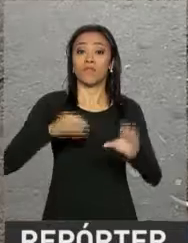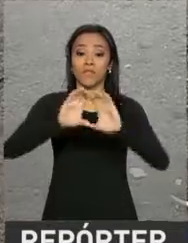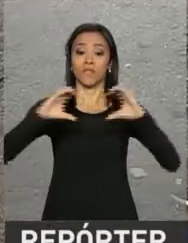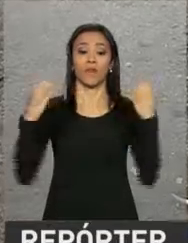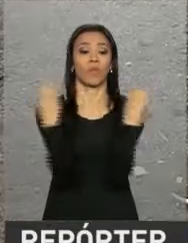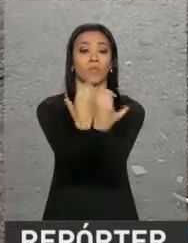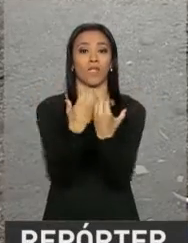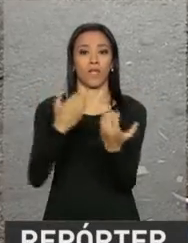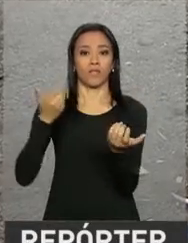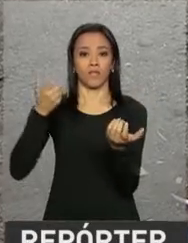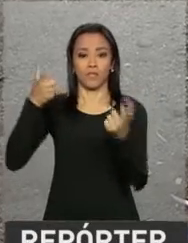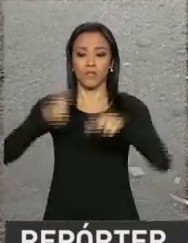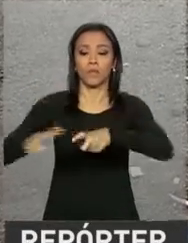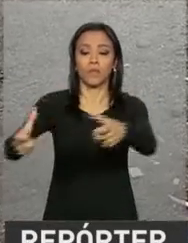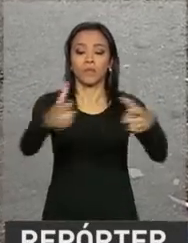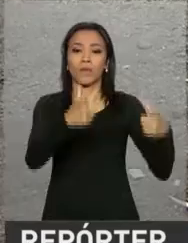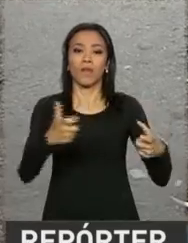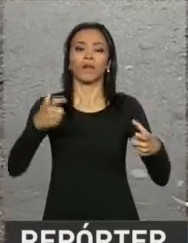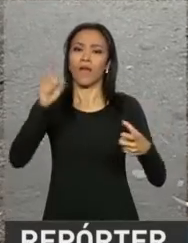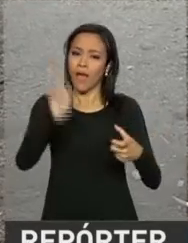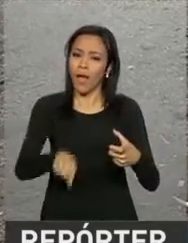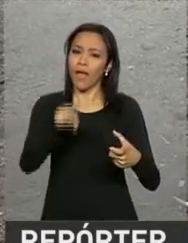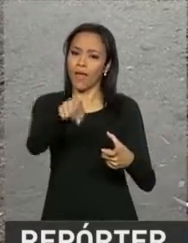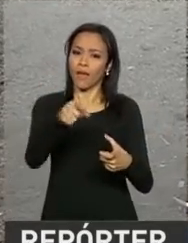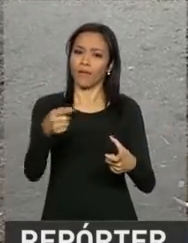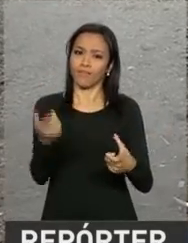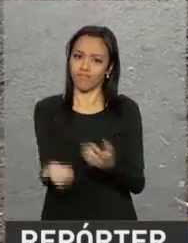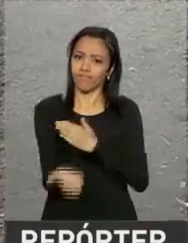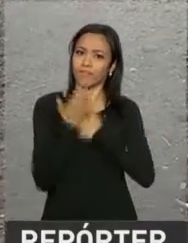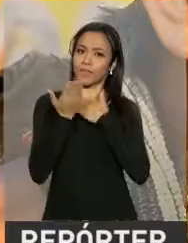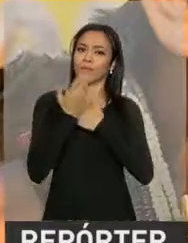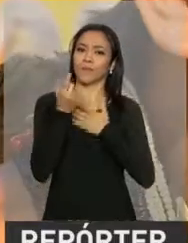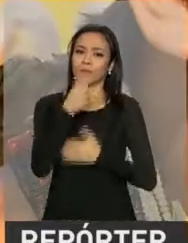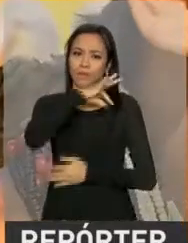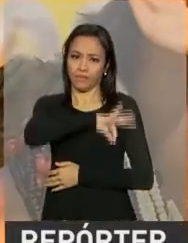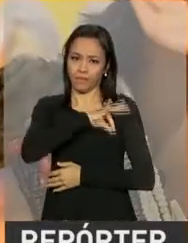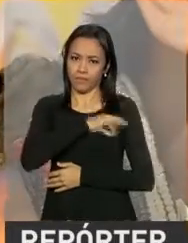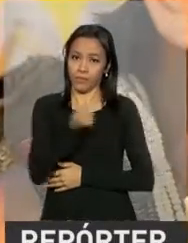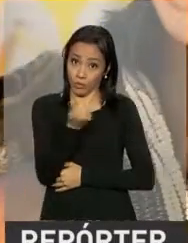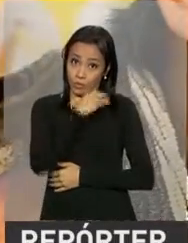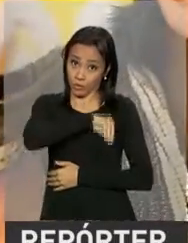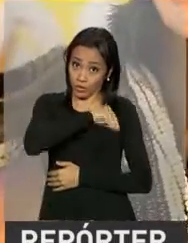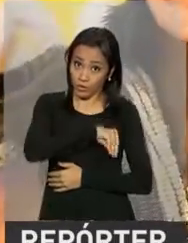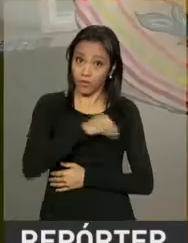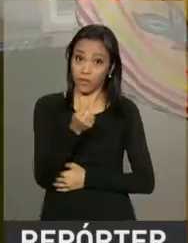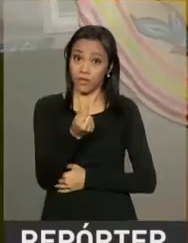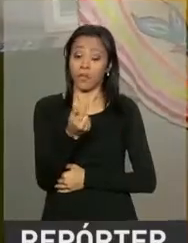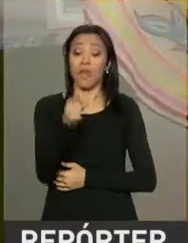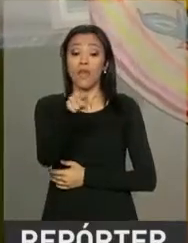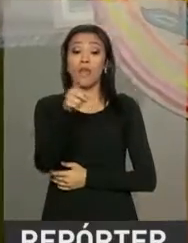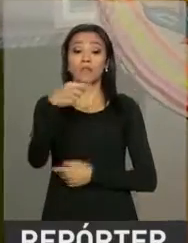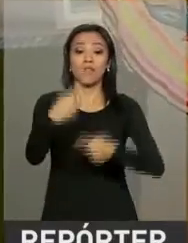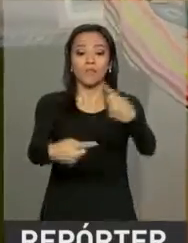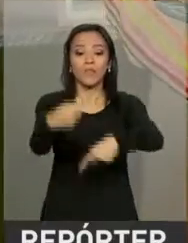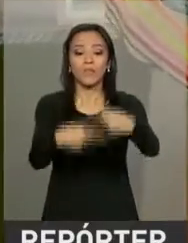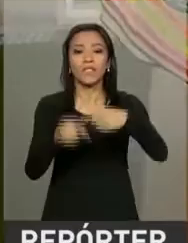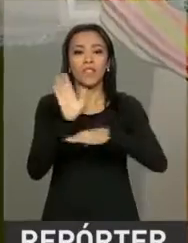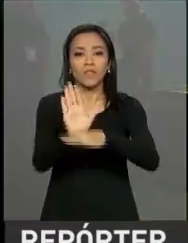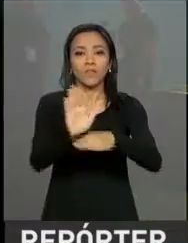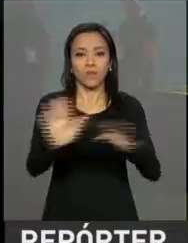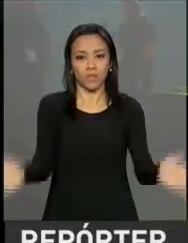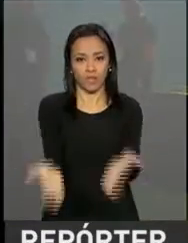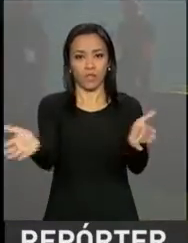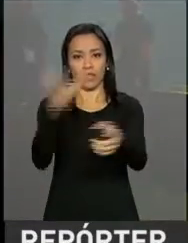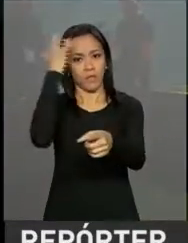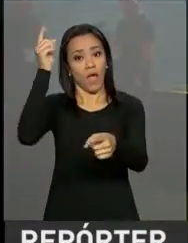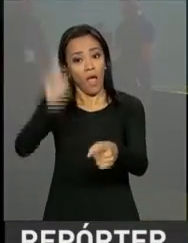conservação une geração de renda e preservação ambiental e as políticas públicas voltadas para essas comunidades foram